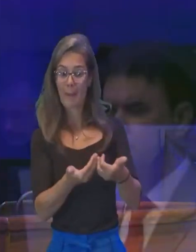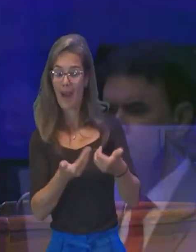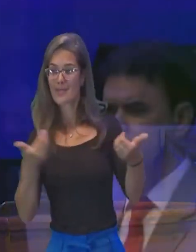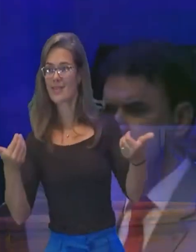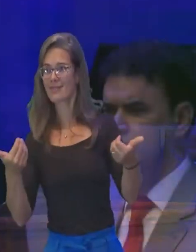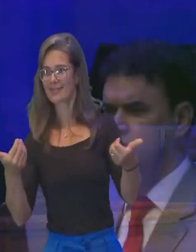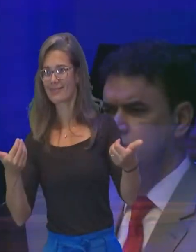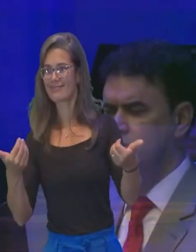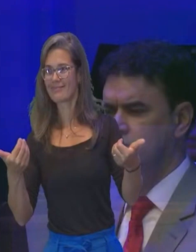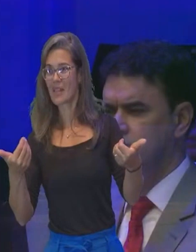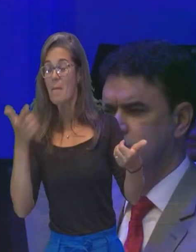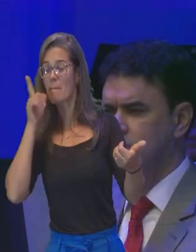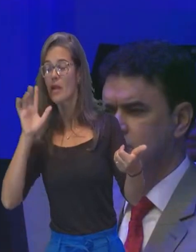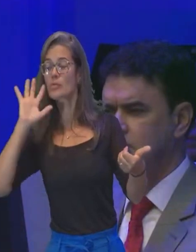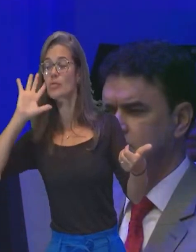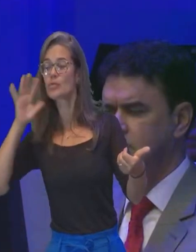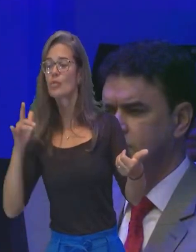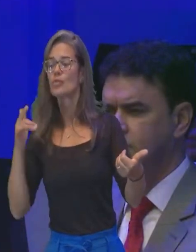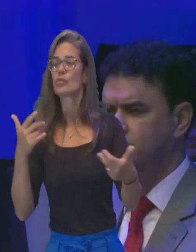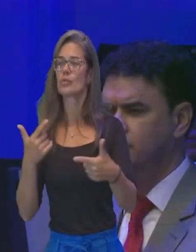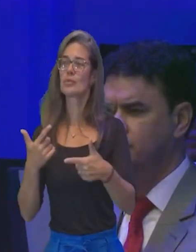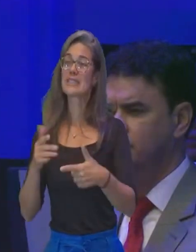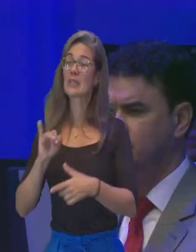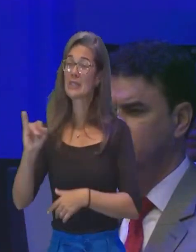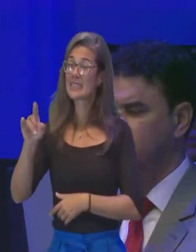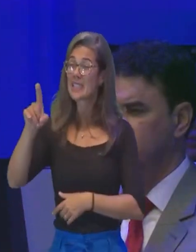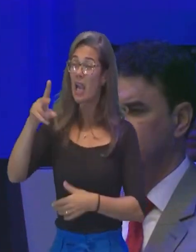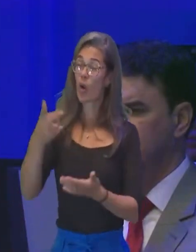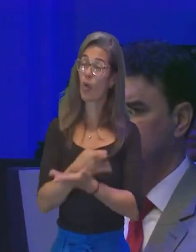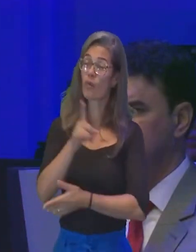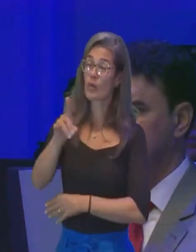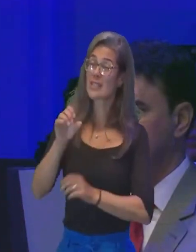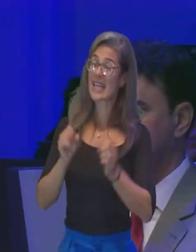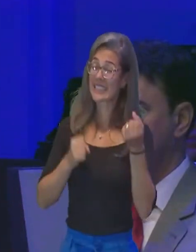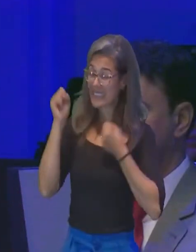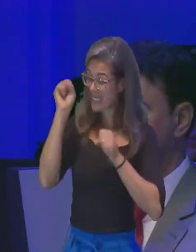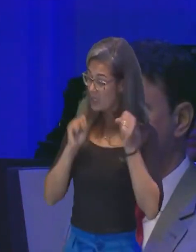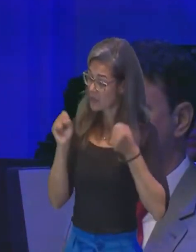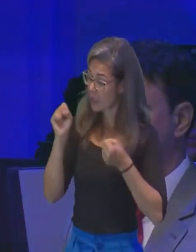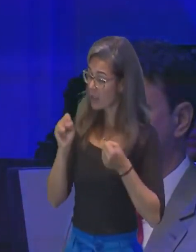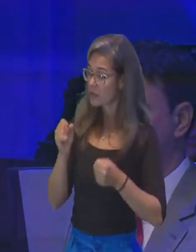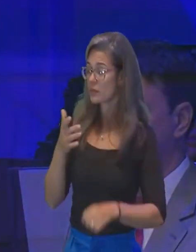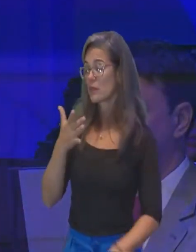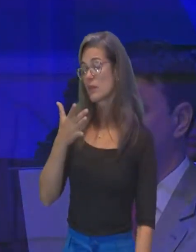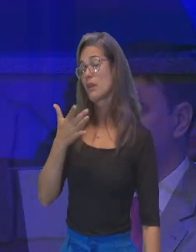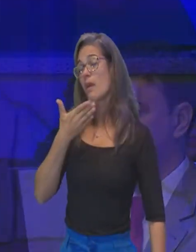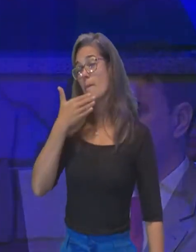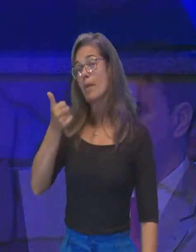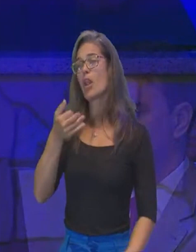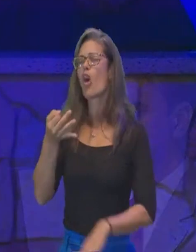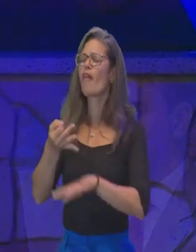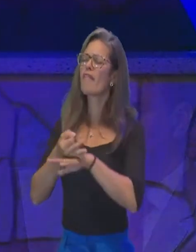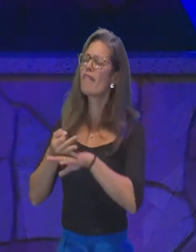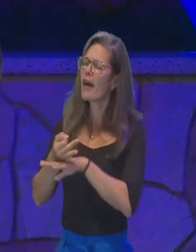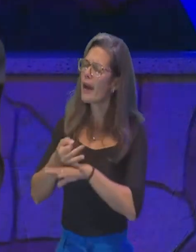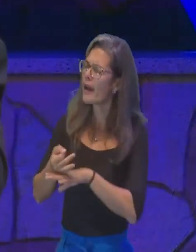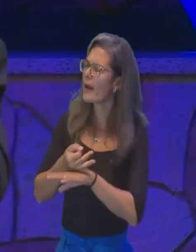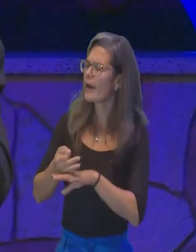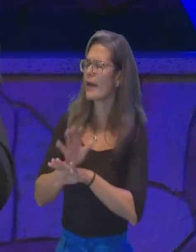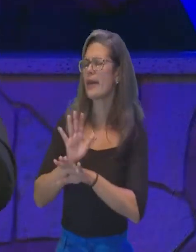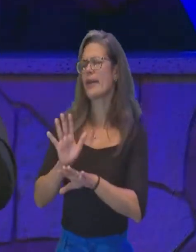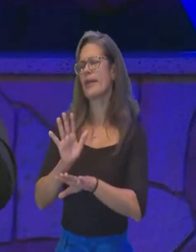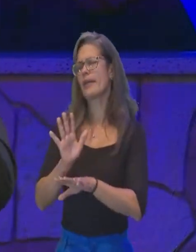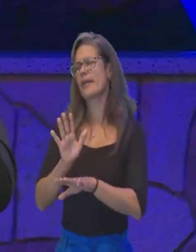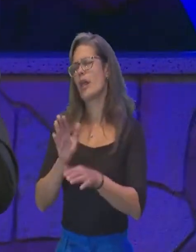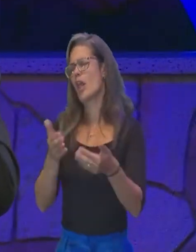para o profeta. Se você estiver estressado, querido, dê um tempo, tire umas férias, saia do problema para